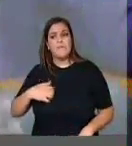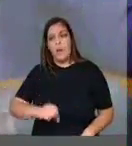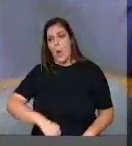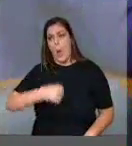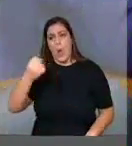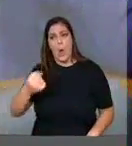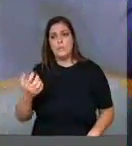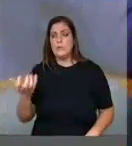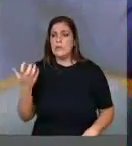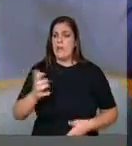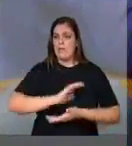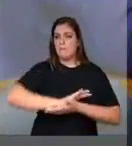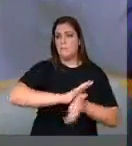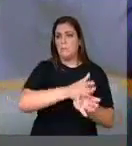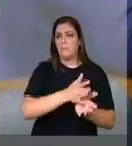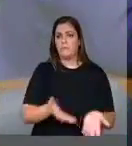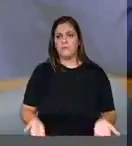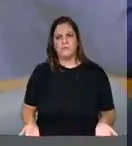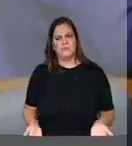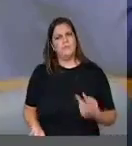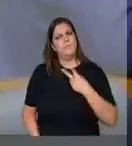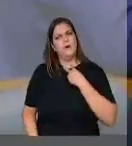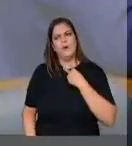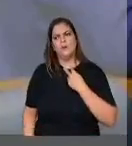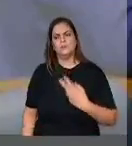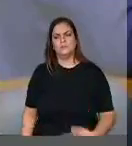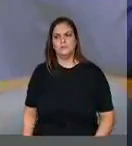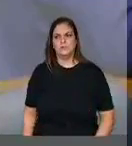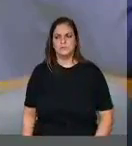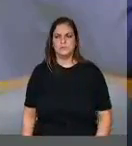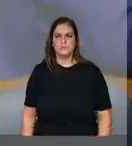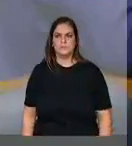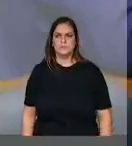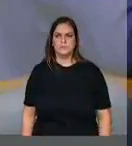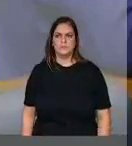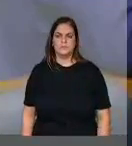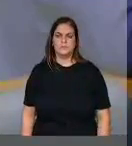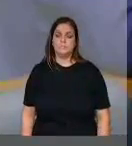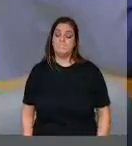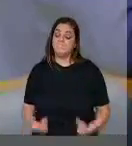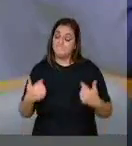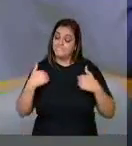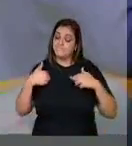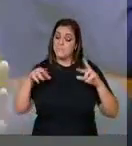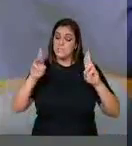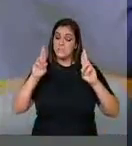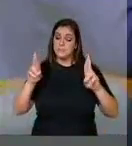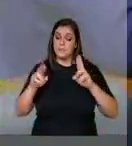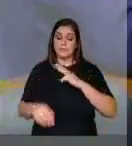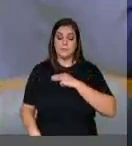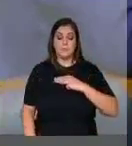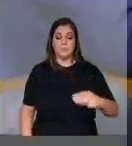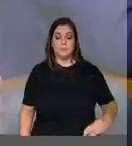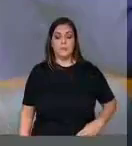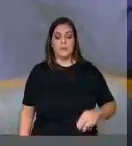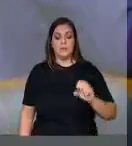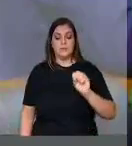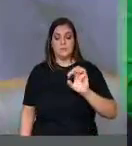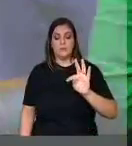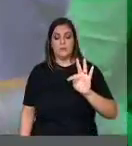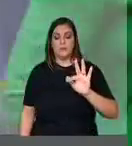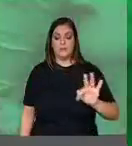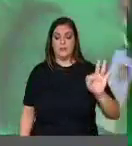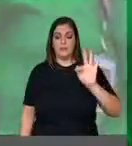sanha, querem atropelar a Constituição. Espero que os ministros do Supremo Tribunal Federal, exercendo, inclusive, sua função contra